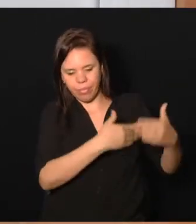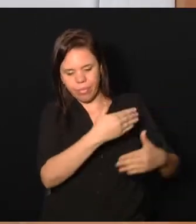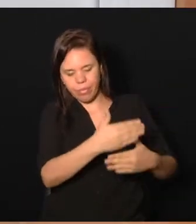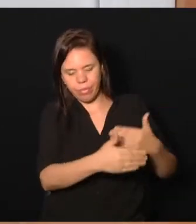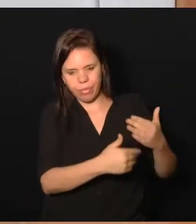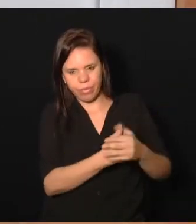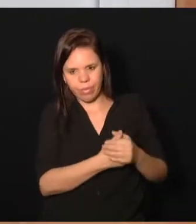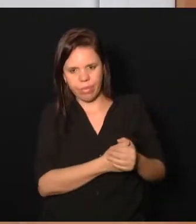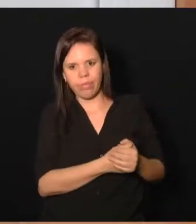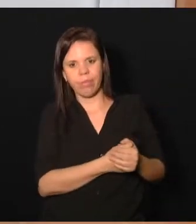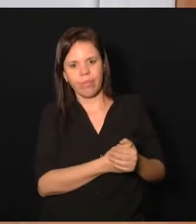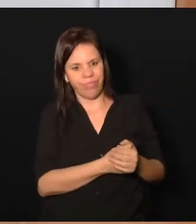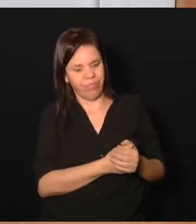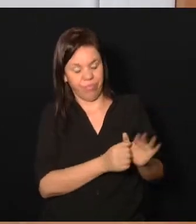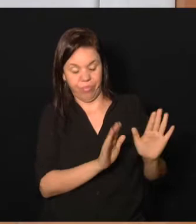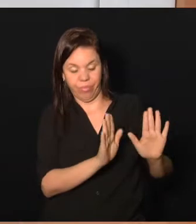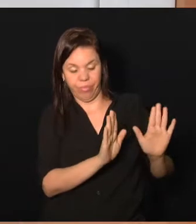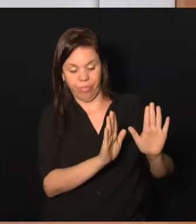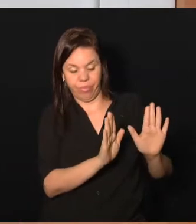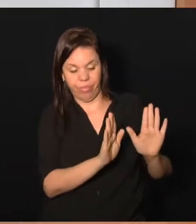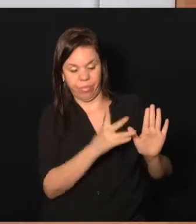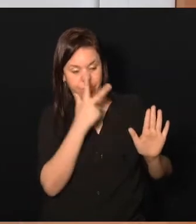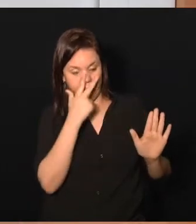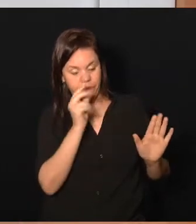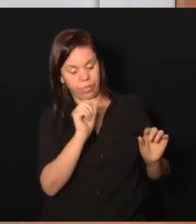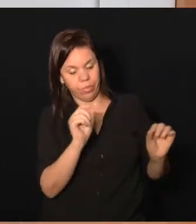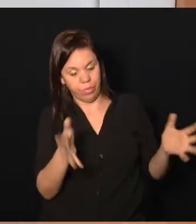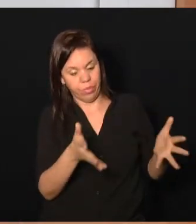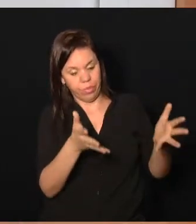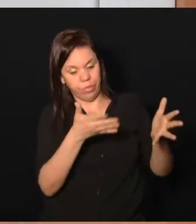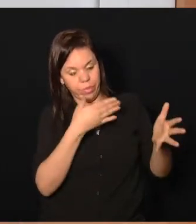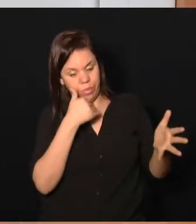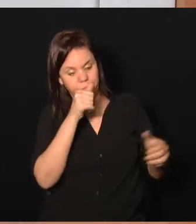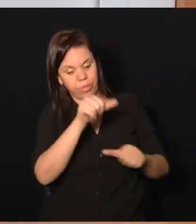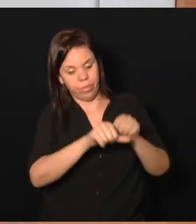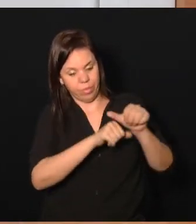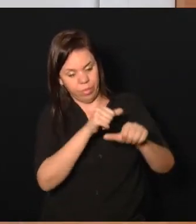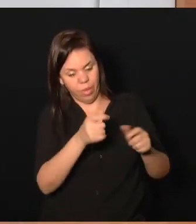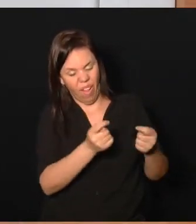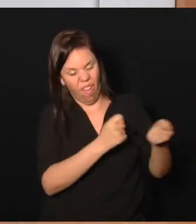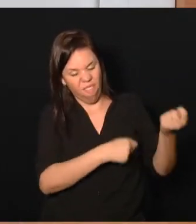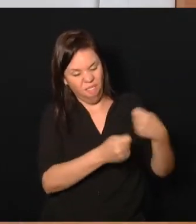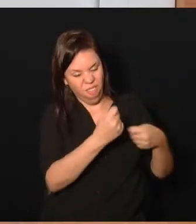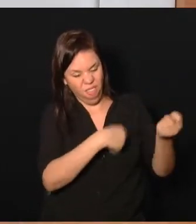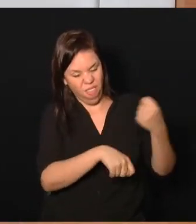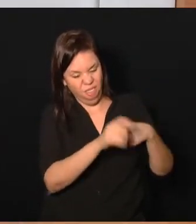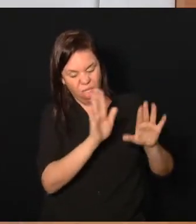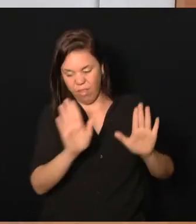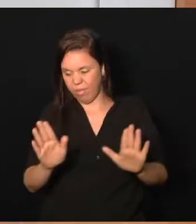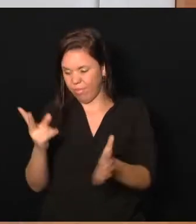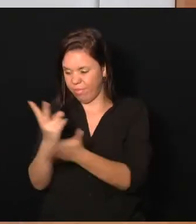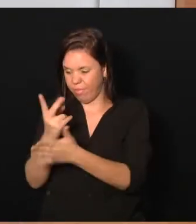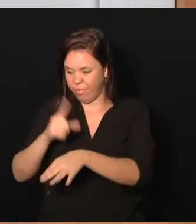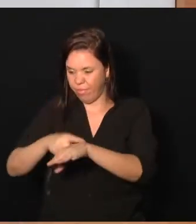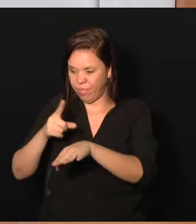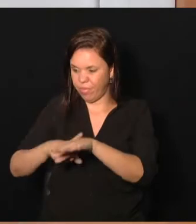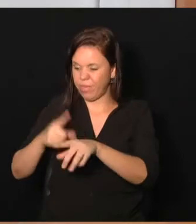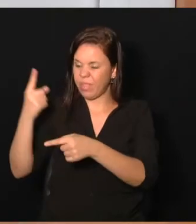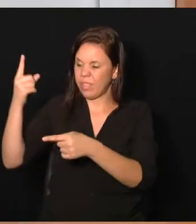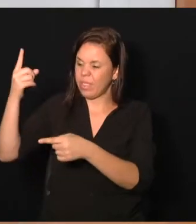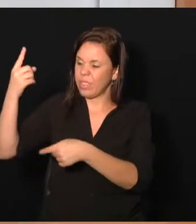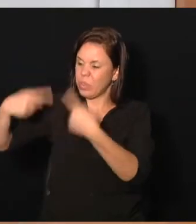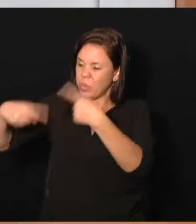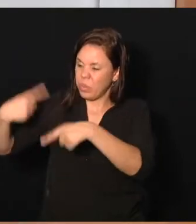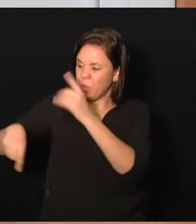norte interessante de estimular a nossa economia, mas, ao mesmo tempo, a discussão de direitos humanos ela é colocada